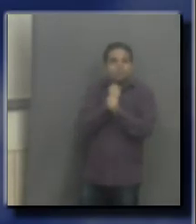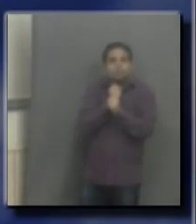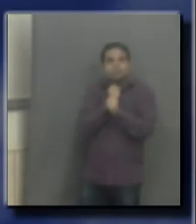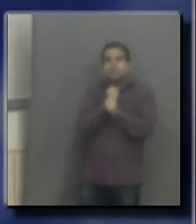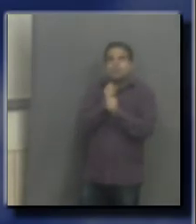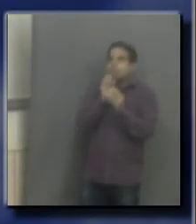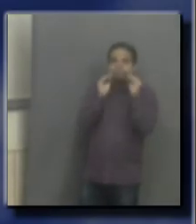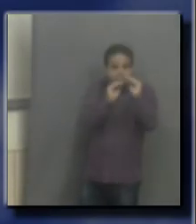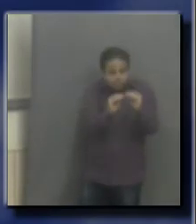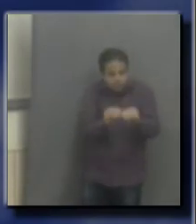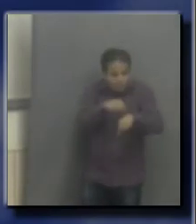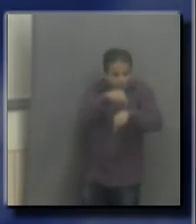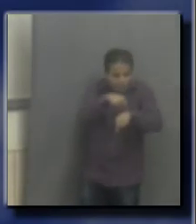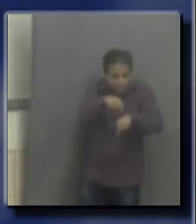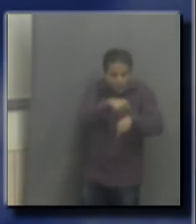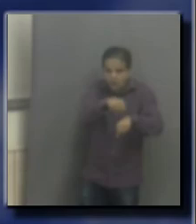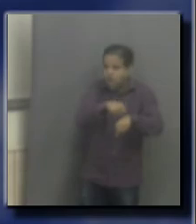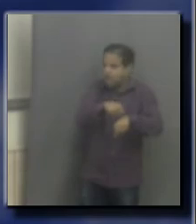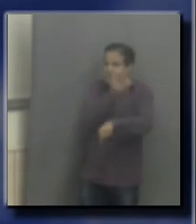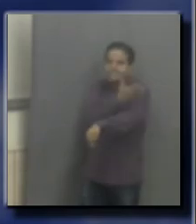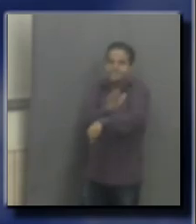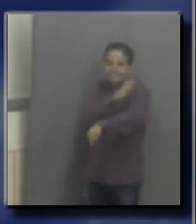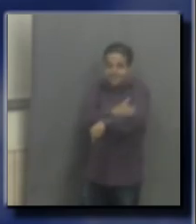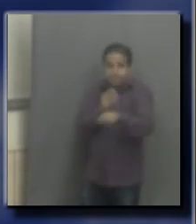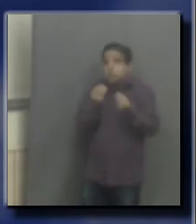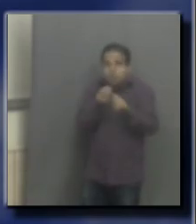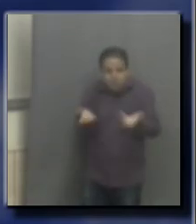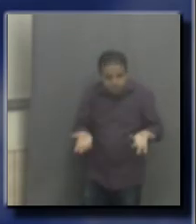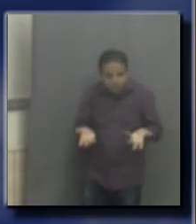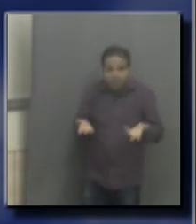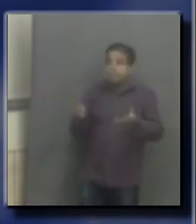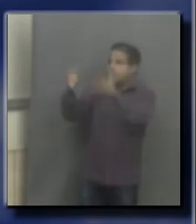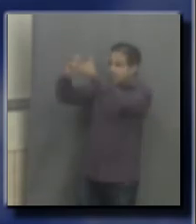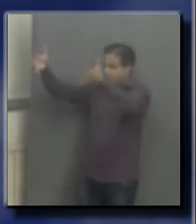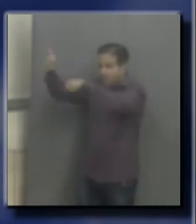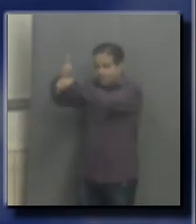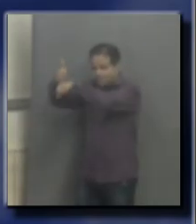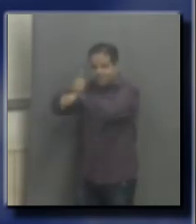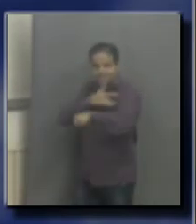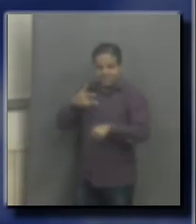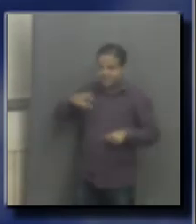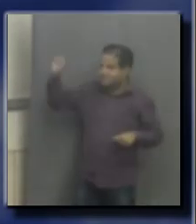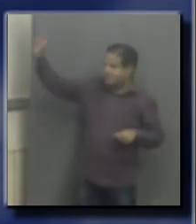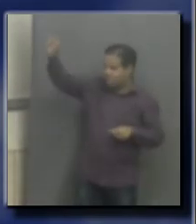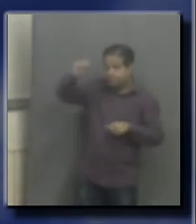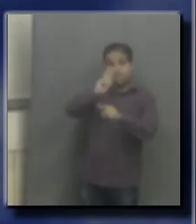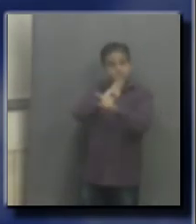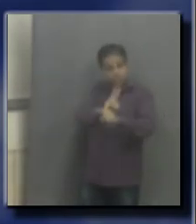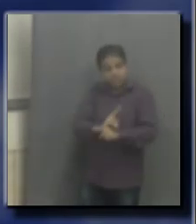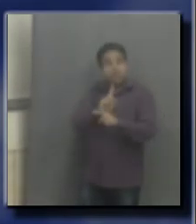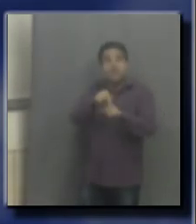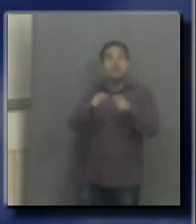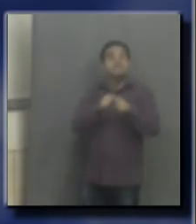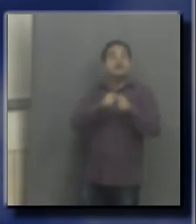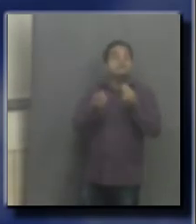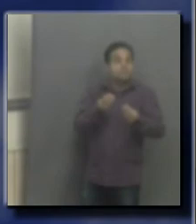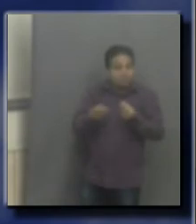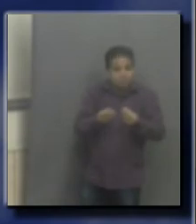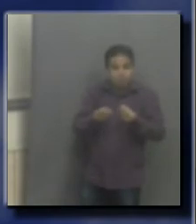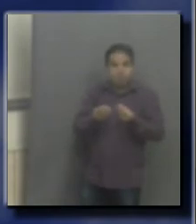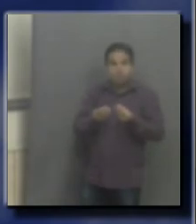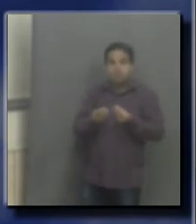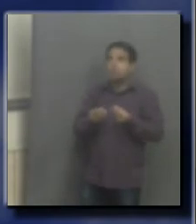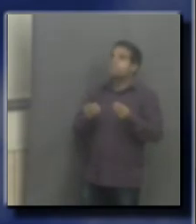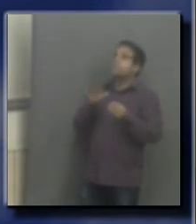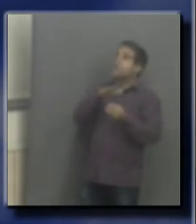computa a carga horária de estágio. Porque, na maioria das profissões da saúde, a supervisão é feita in